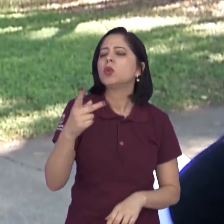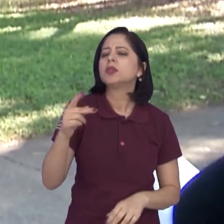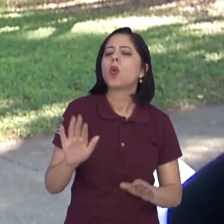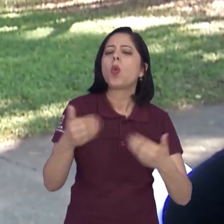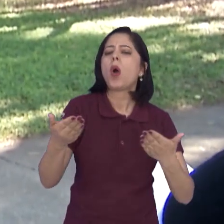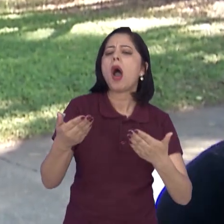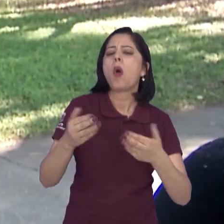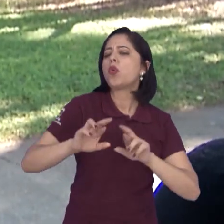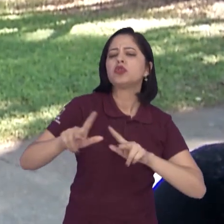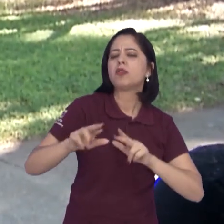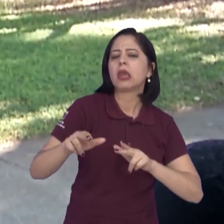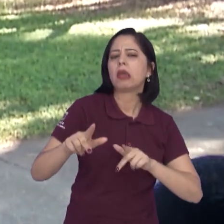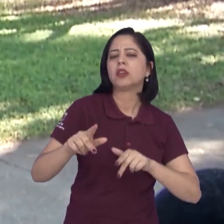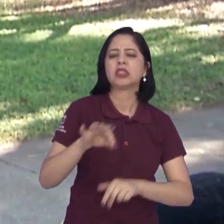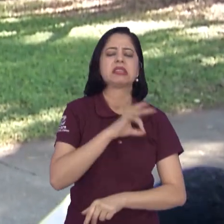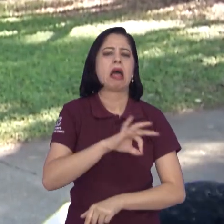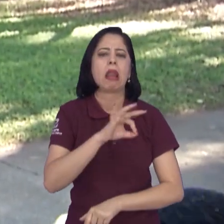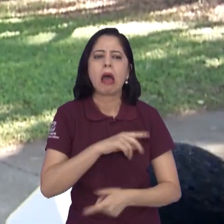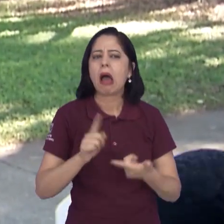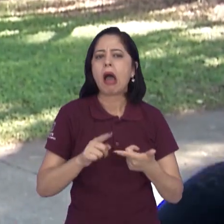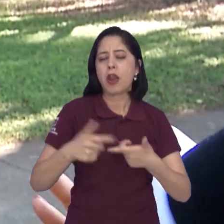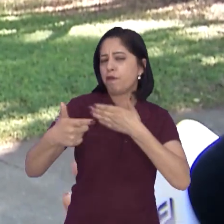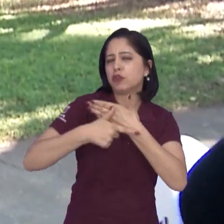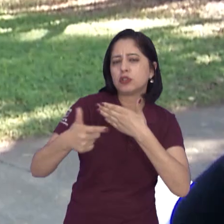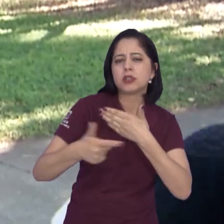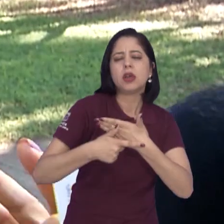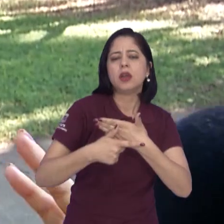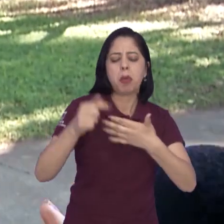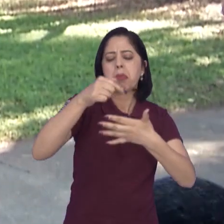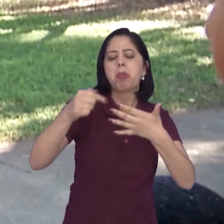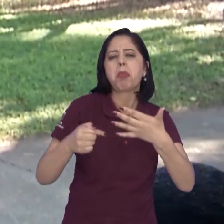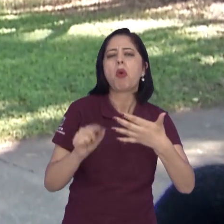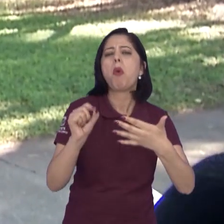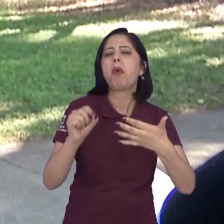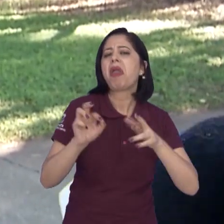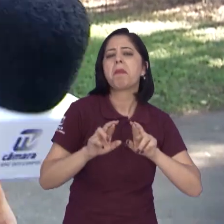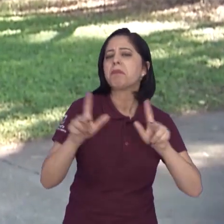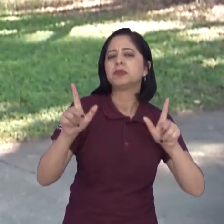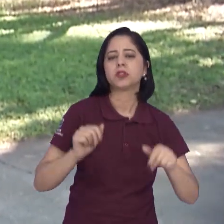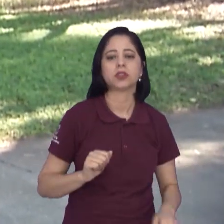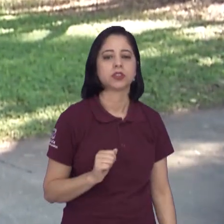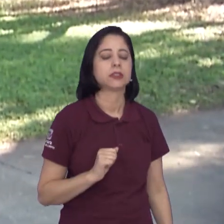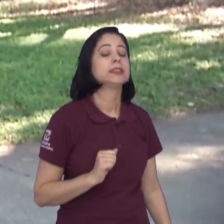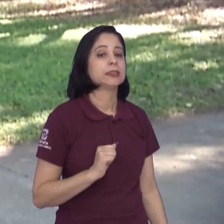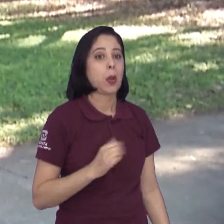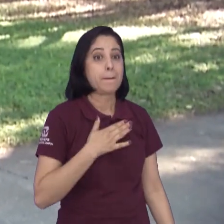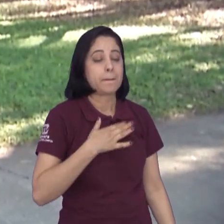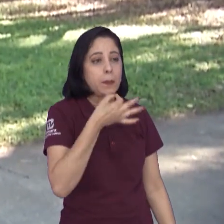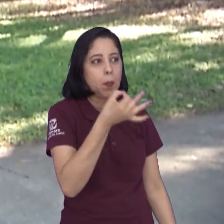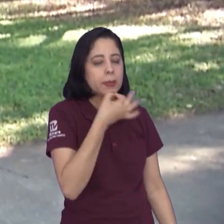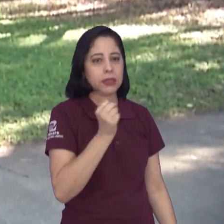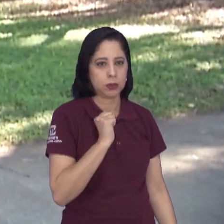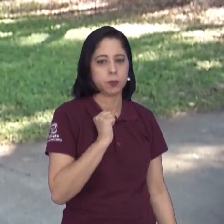Salarial, diferença até de oportunidade, alguns cargos, que tipo de diferenças você enxerga? Eu acho que tem